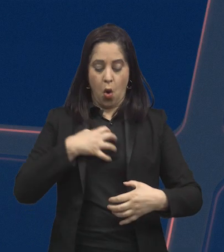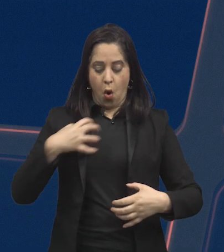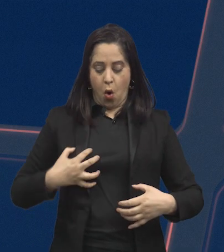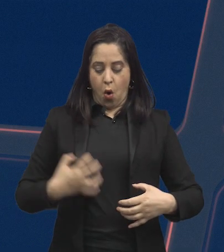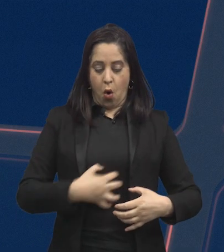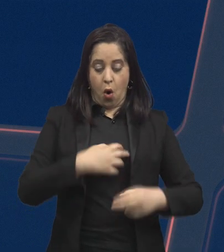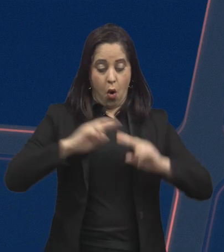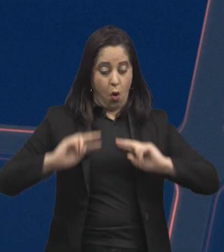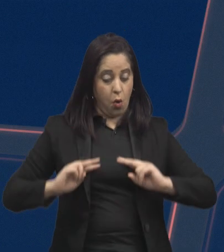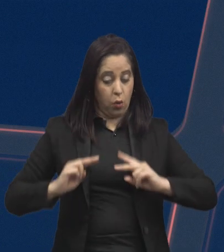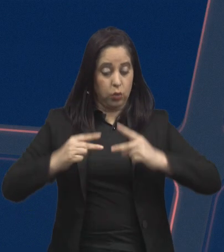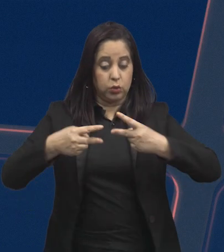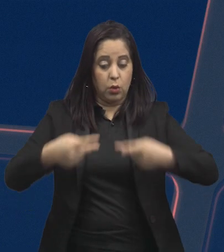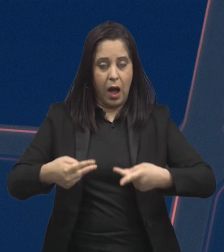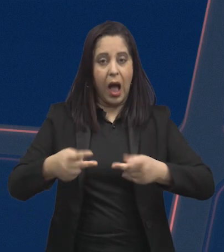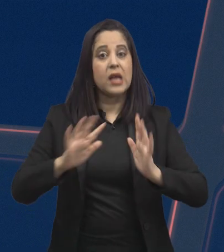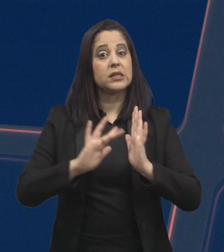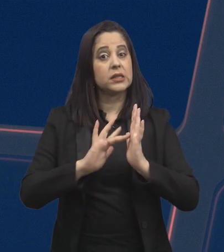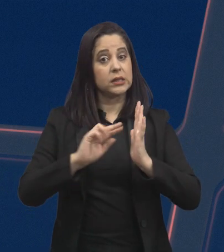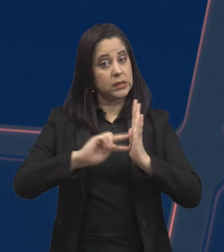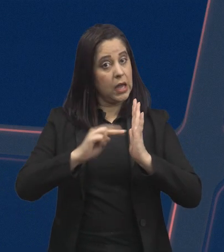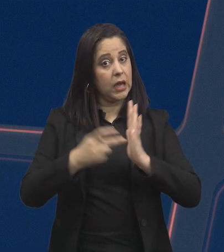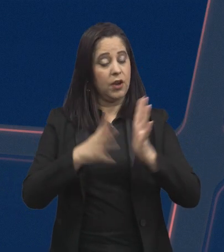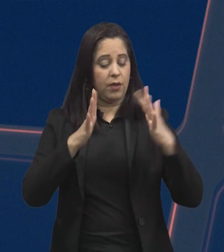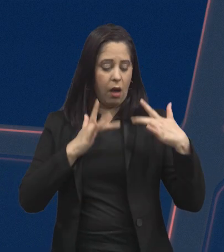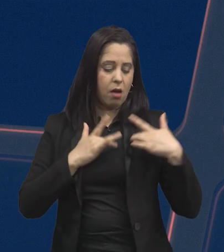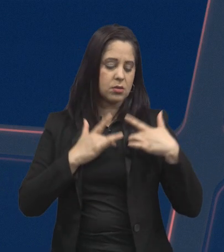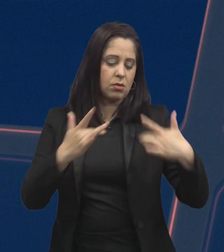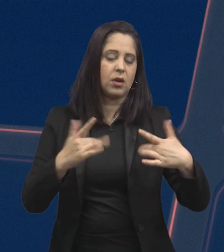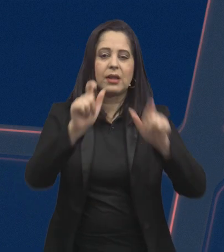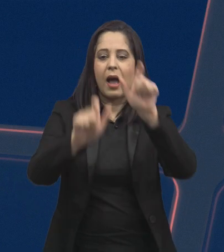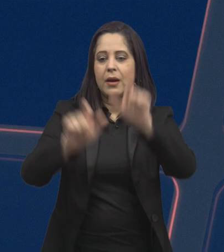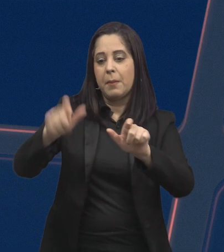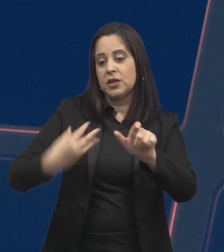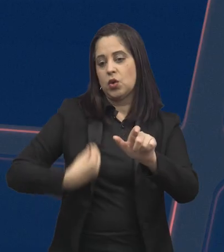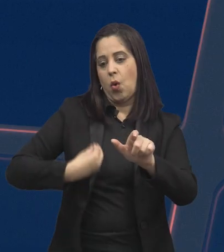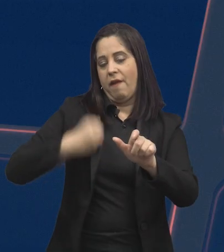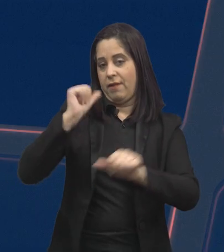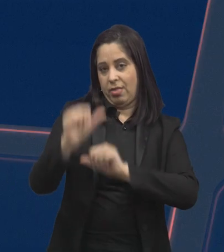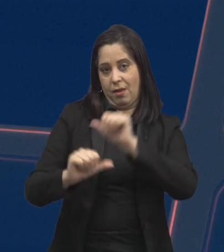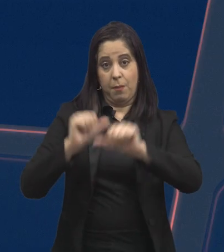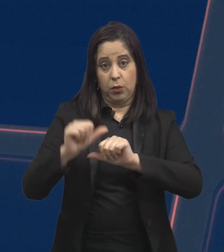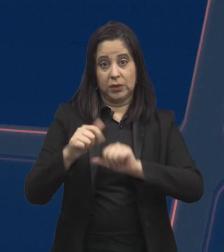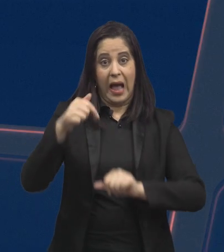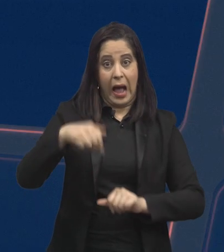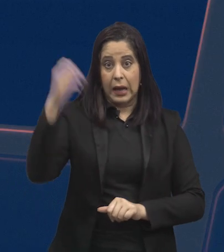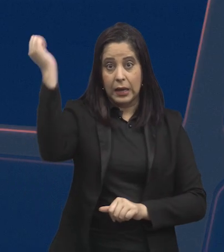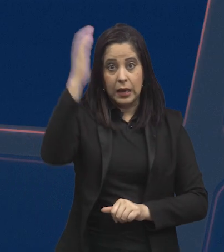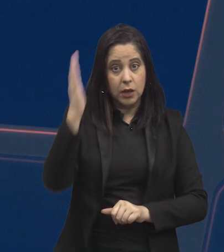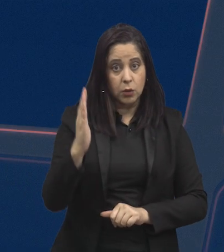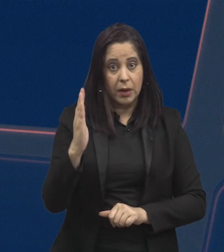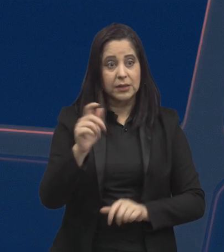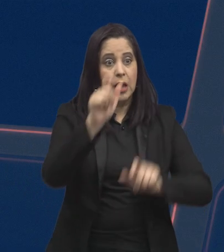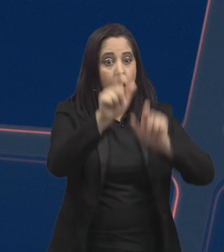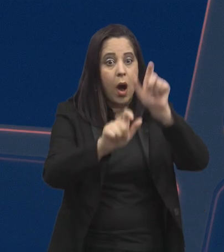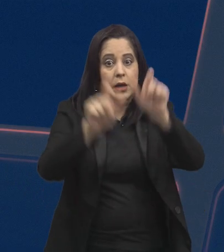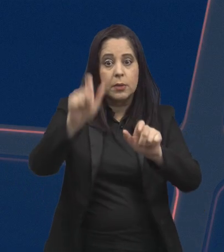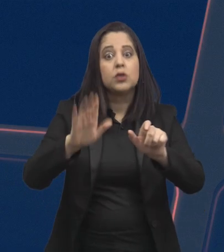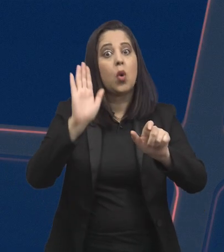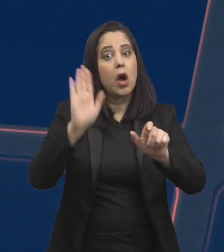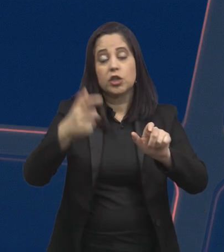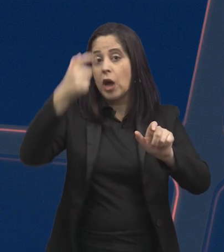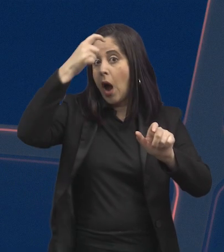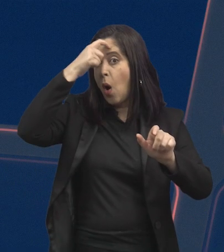A doação de órgãos é um gesto de solidariedade que transforma vidas. E os números mostram que os brasileiros estão cada vez